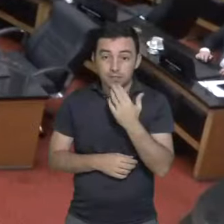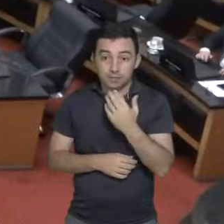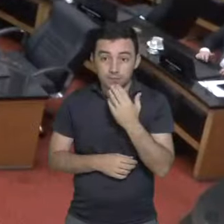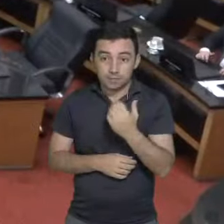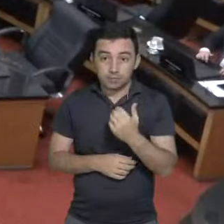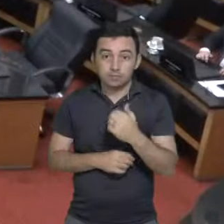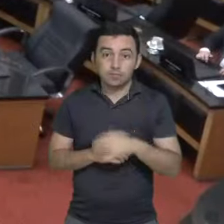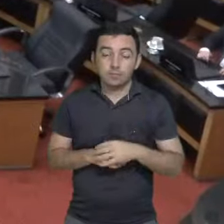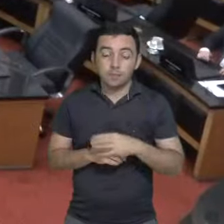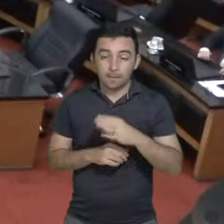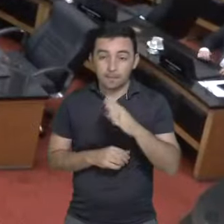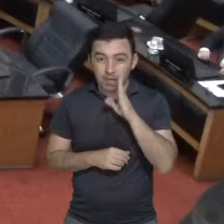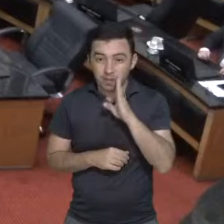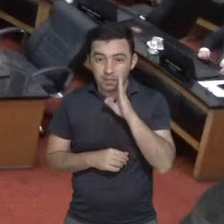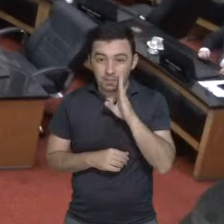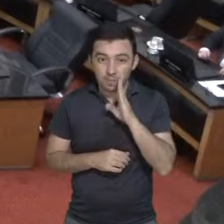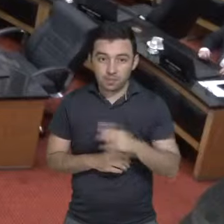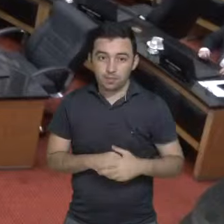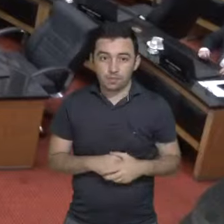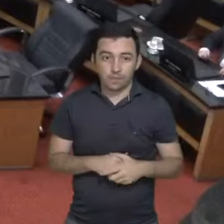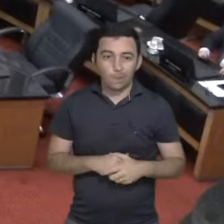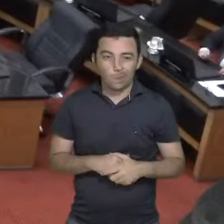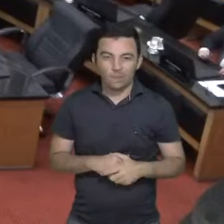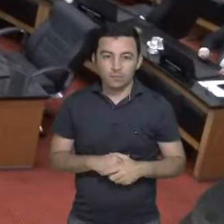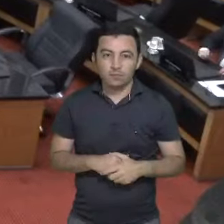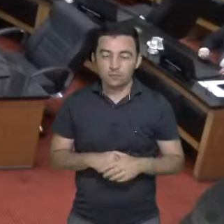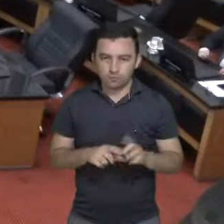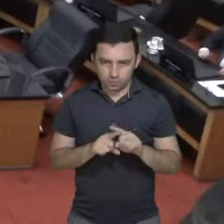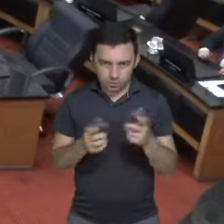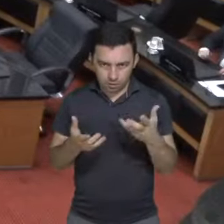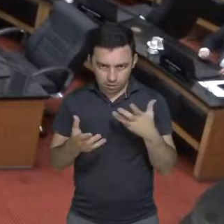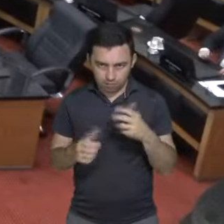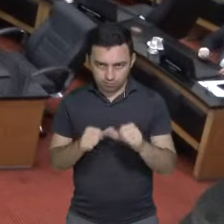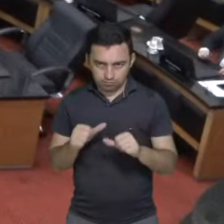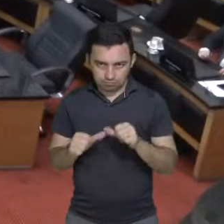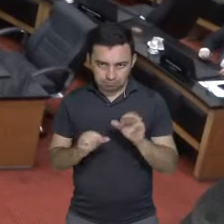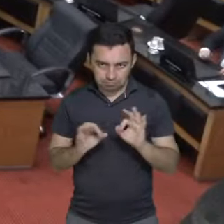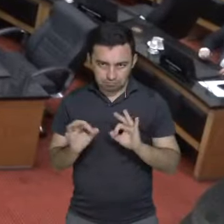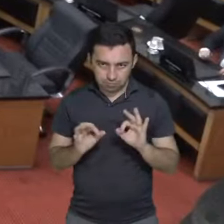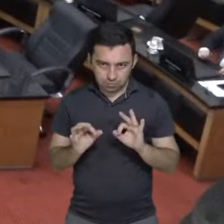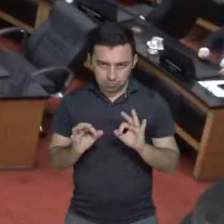deputado Nilson Berlanda. Vossa Excelência quer retificar voto?